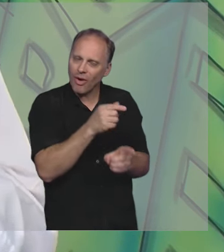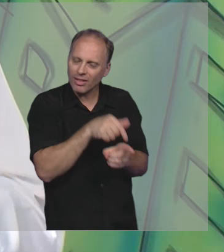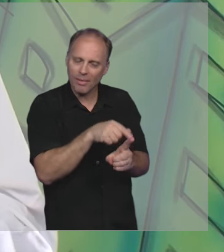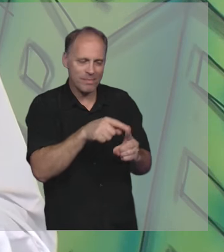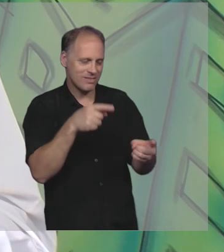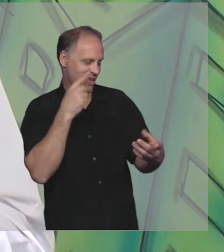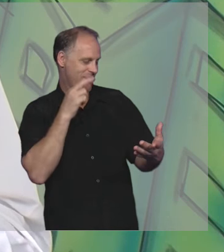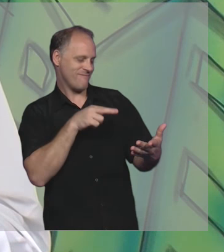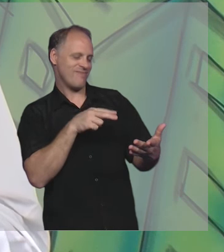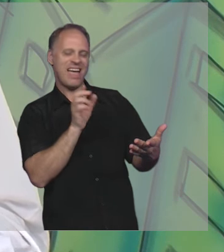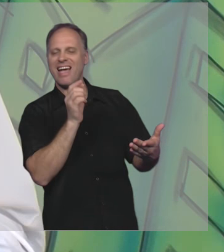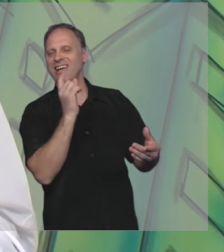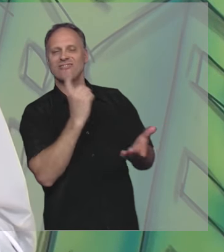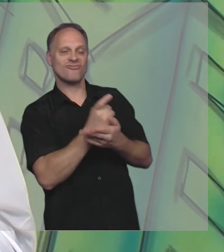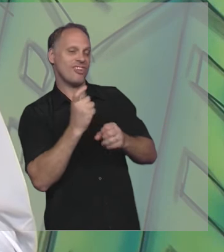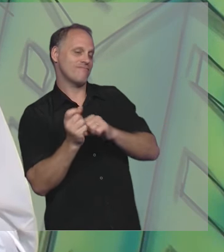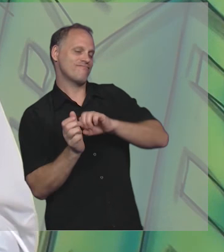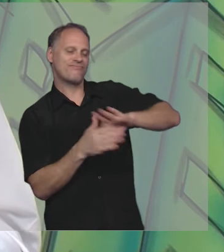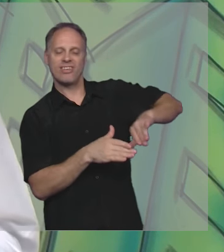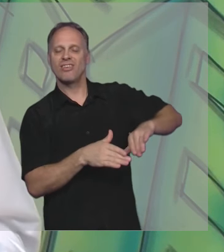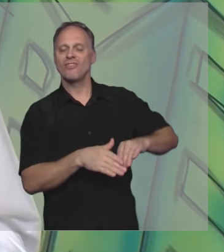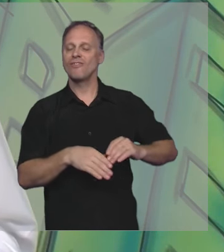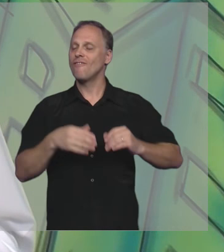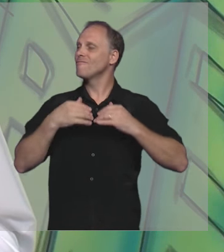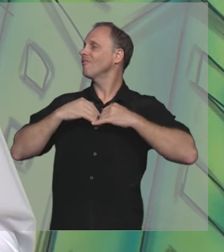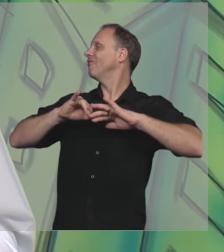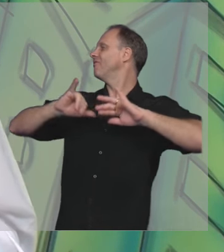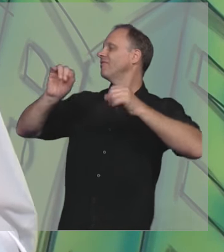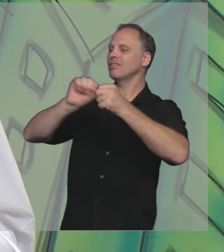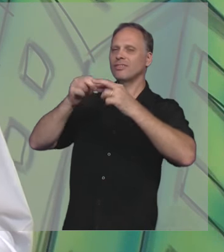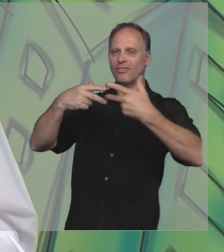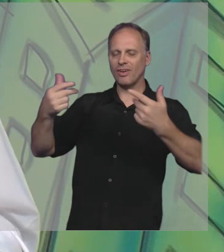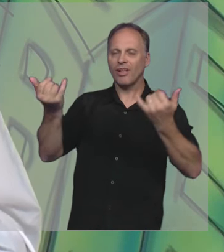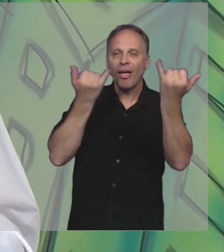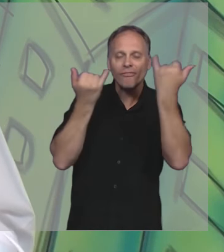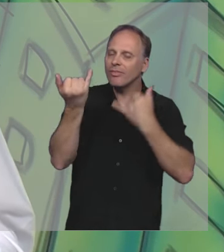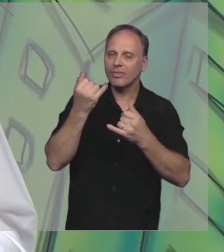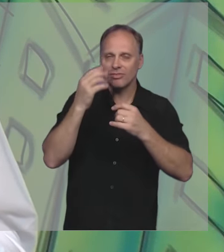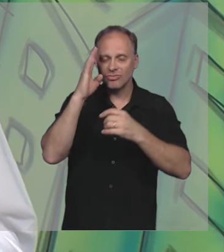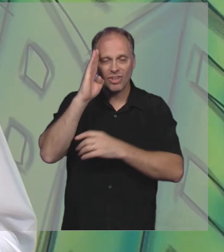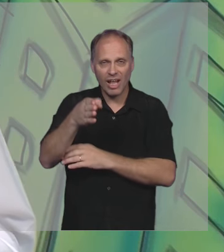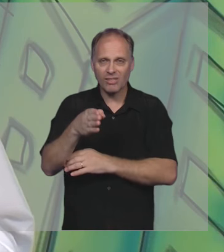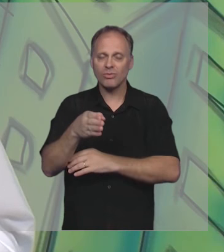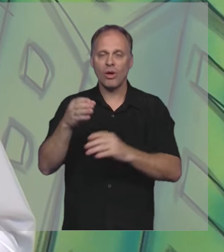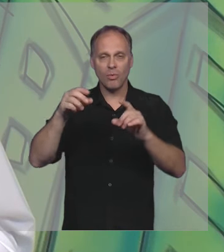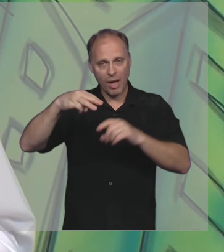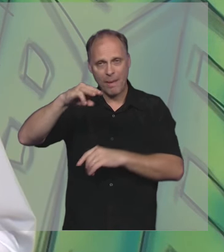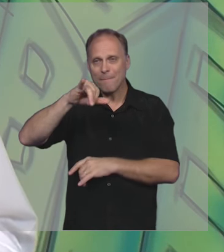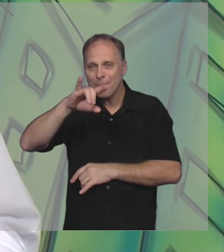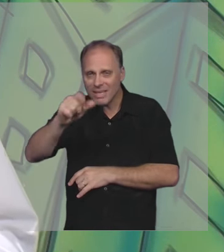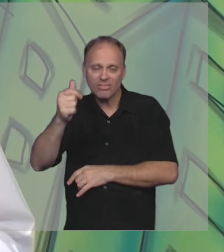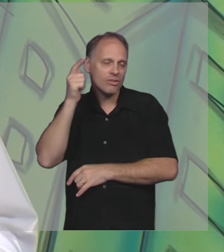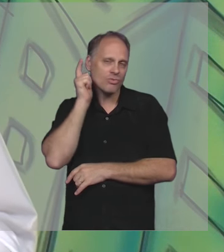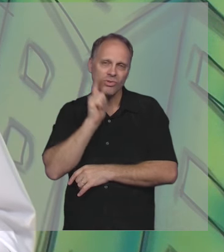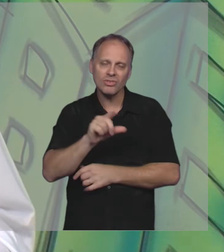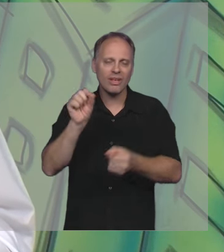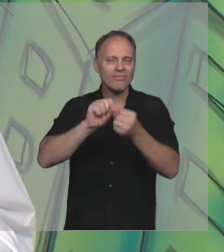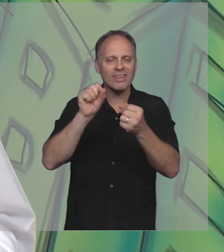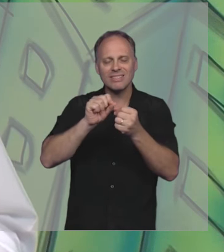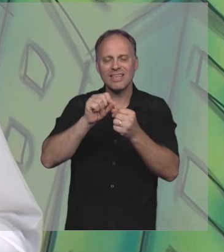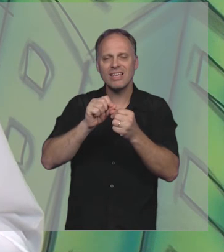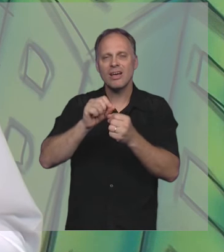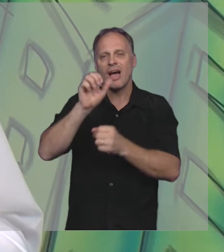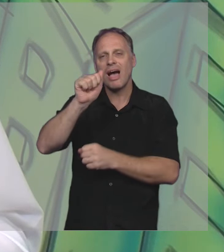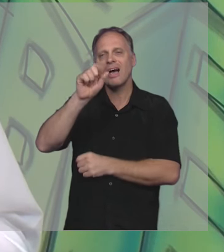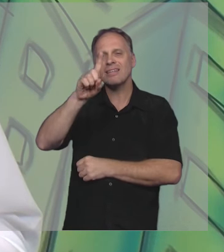Ela se insere naquilo ali, mas a gente com a mídia, principalmente hoje, a gente muitas vezes não consegue fazer